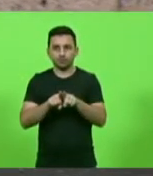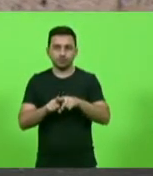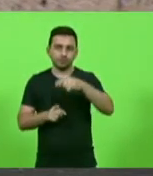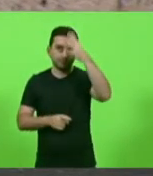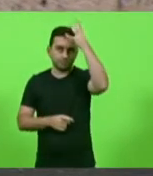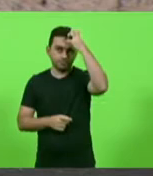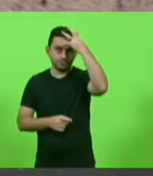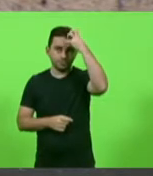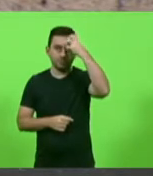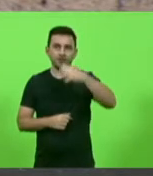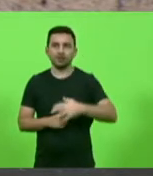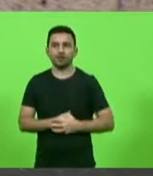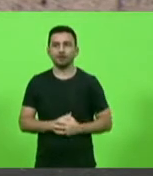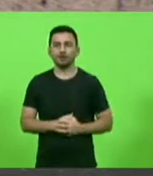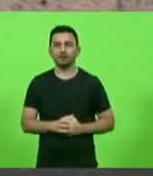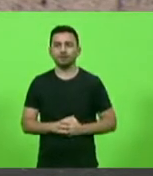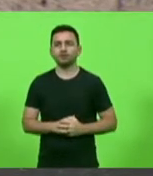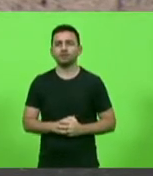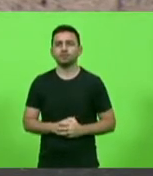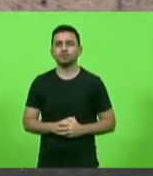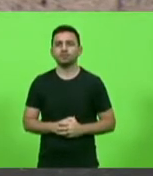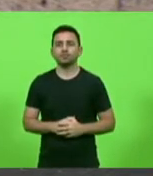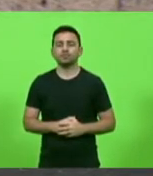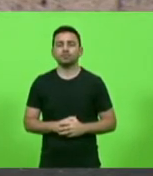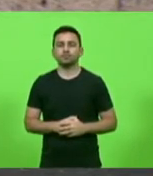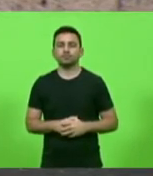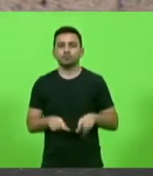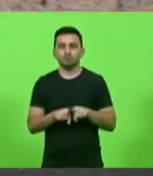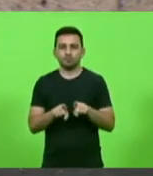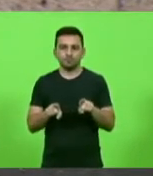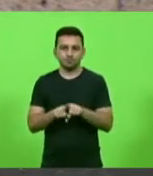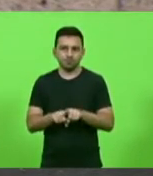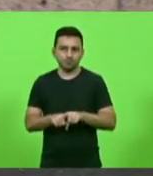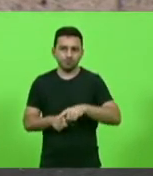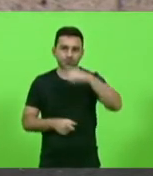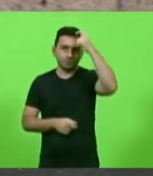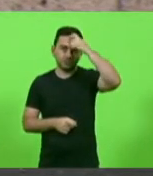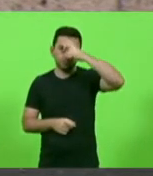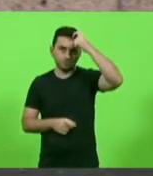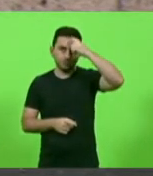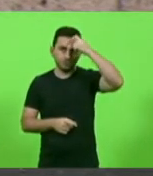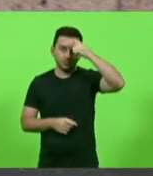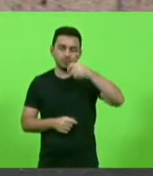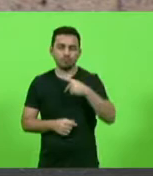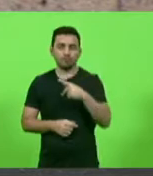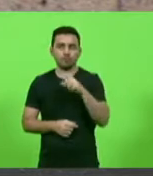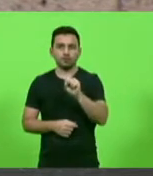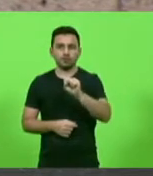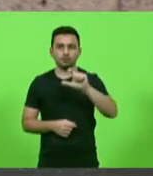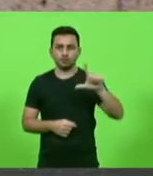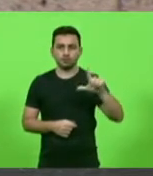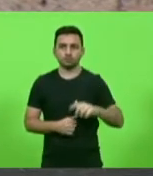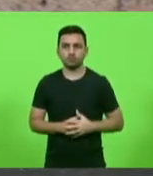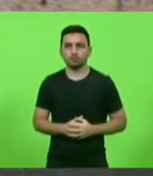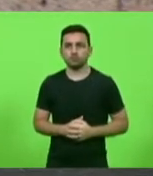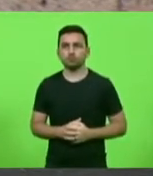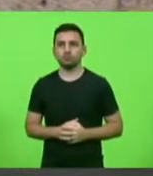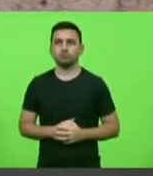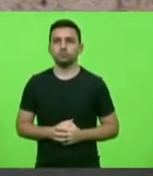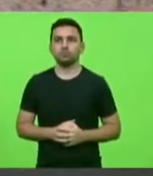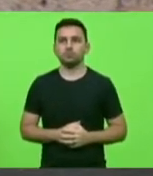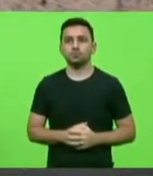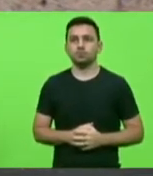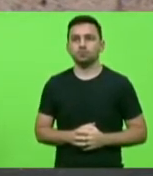PSD-PSC, Neudi Sareta, PT, Maurício Scudillac, Bloco PSL-PL, e José Milton Schaefer,